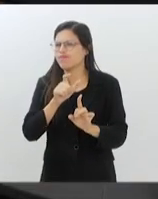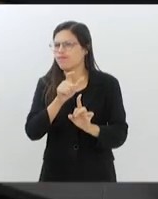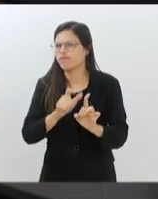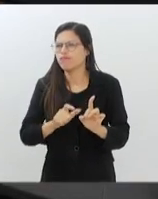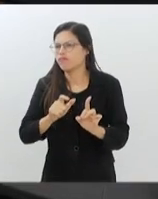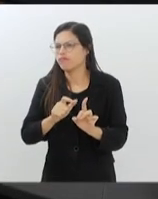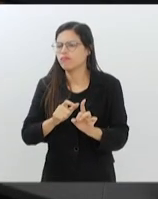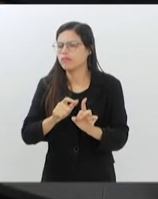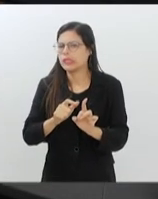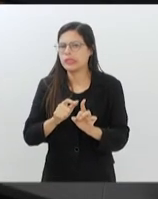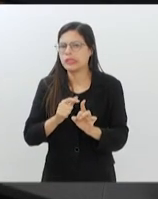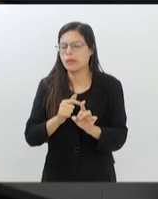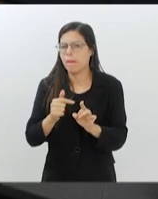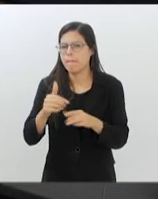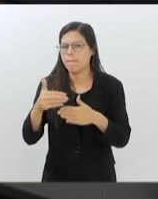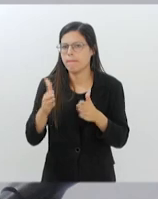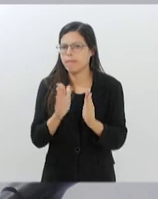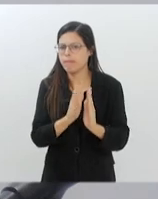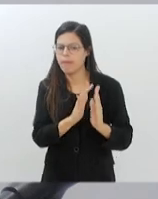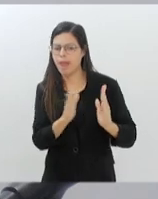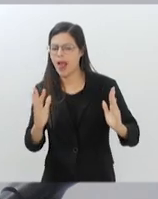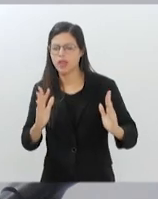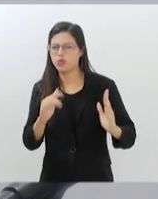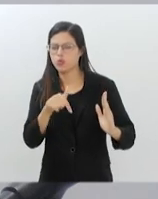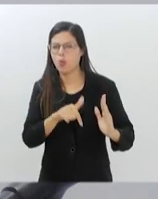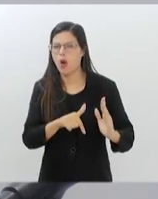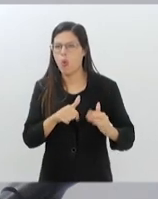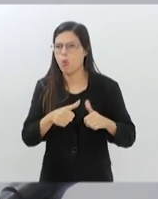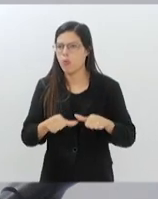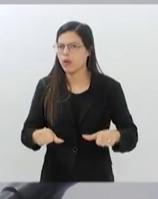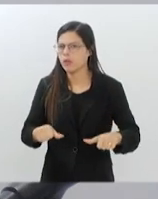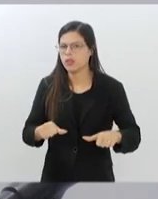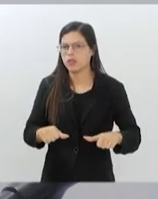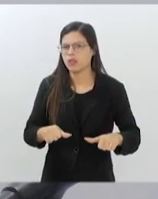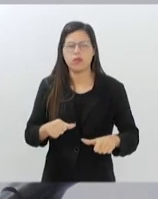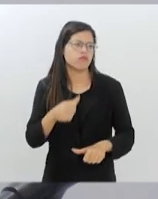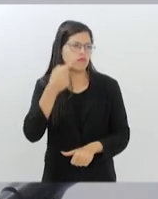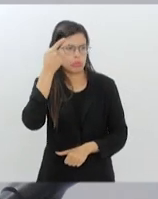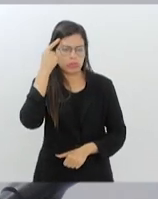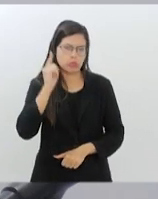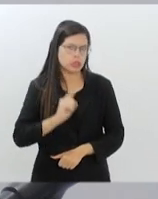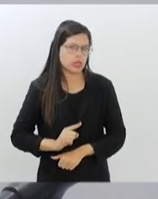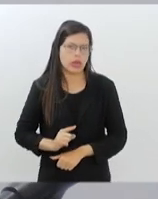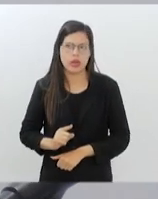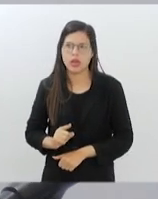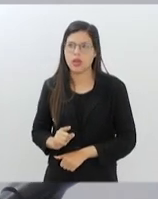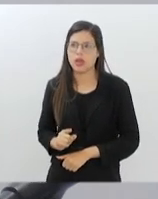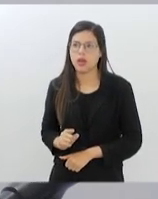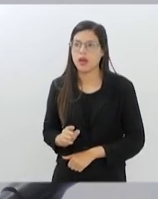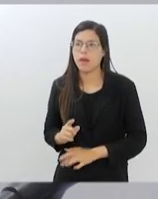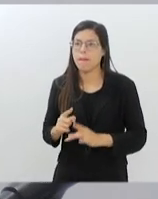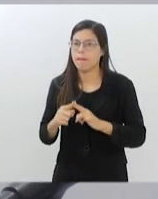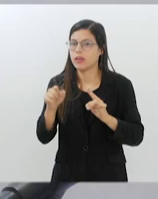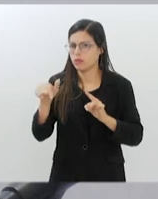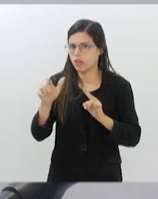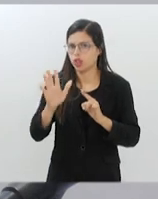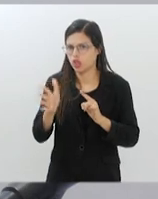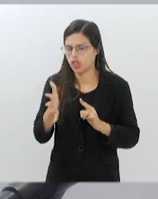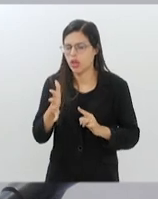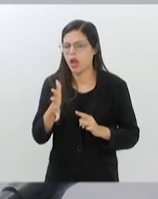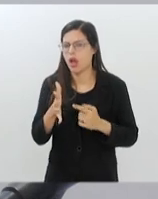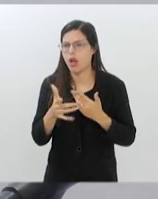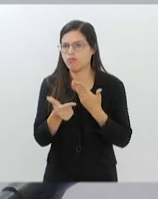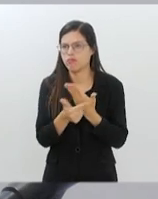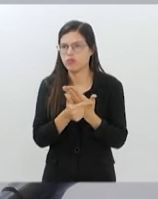não não saberia elhe informar antes do Diego também o senhor não sabe informar Quem era não lembro não saberia O senhor já já desempenhava a função de eh